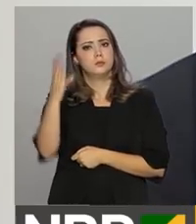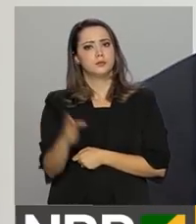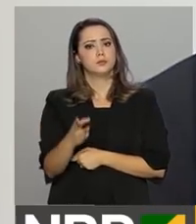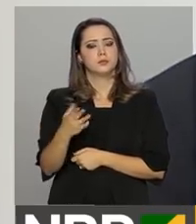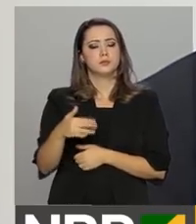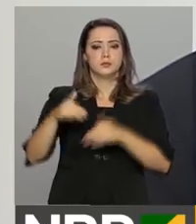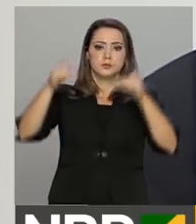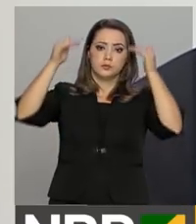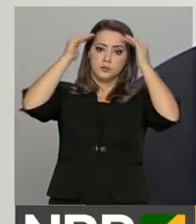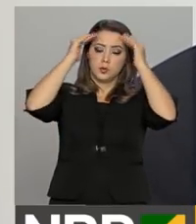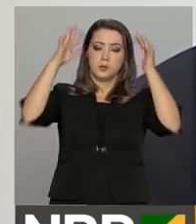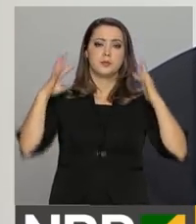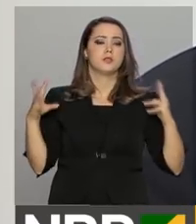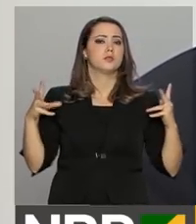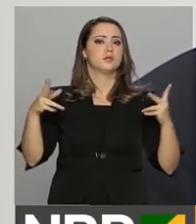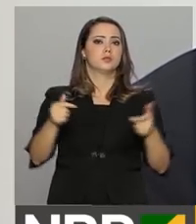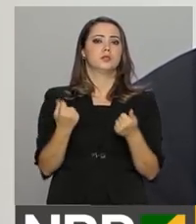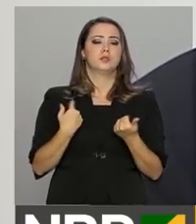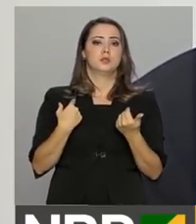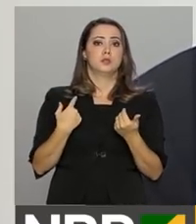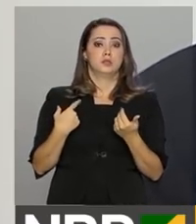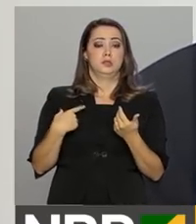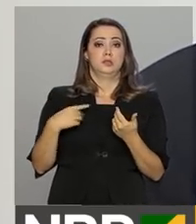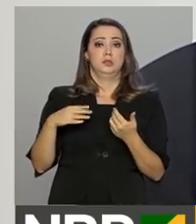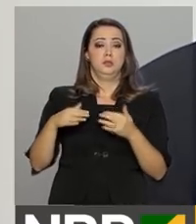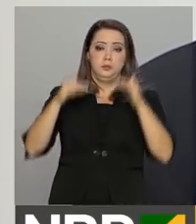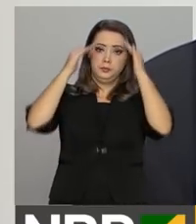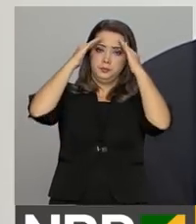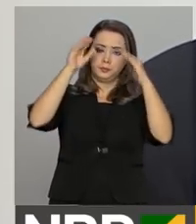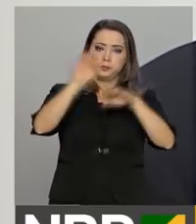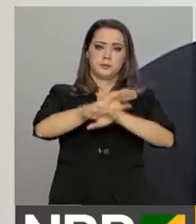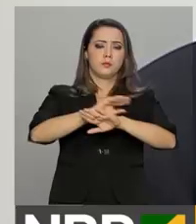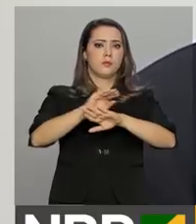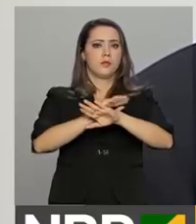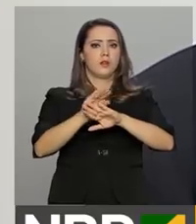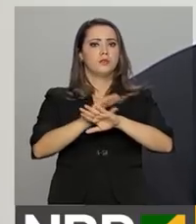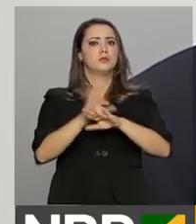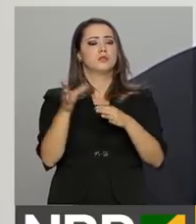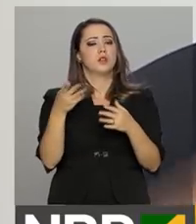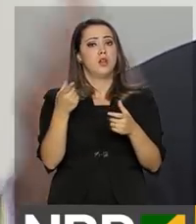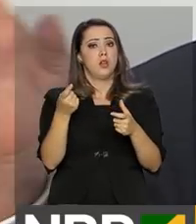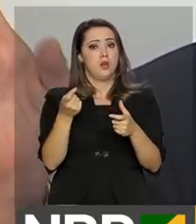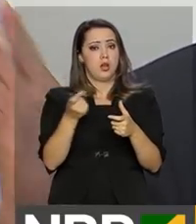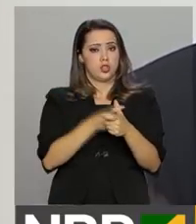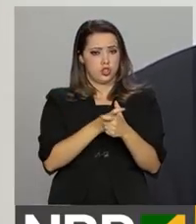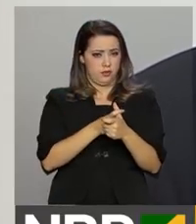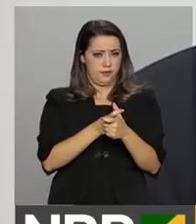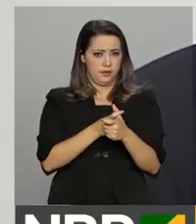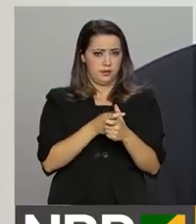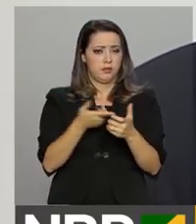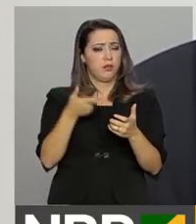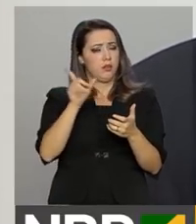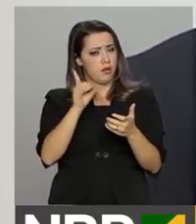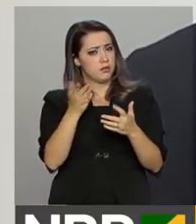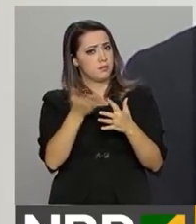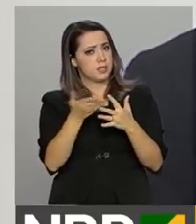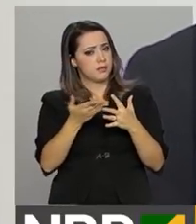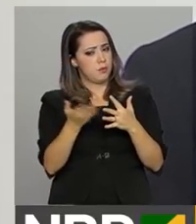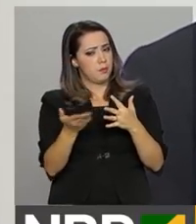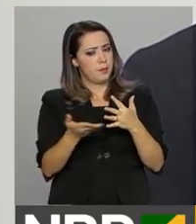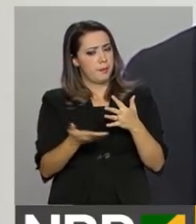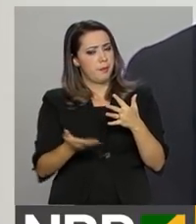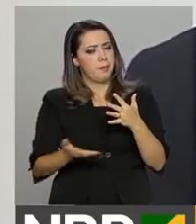homenagem extraordinária o princípio federativo a própria repactuação das dívidas não é que nós fizemos no passado foi